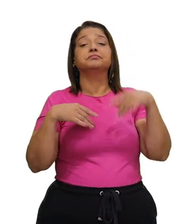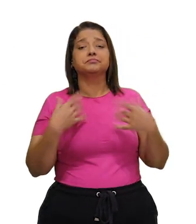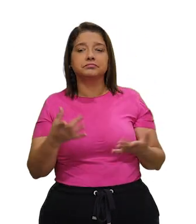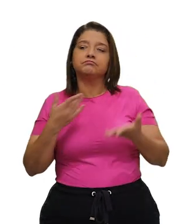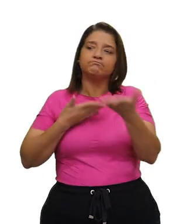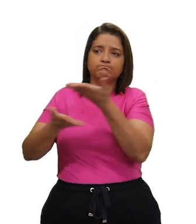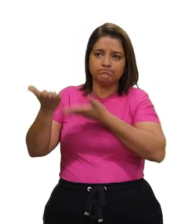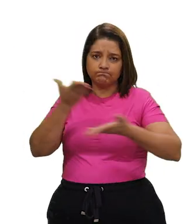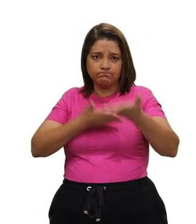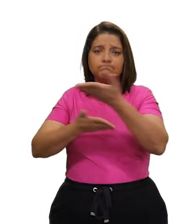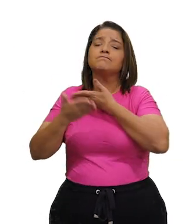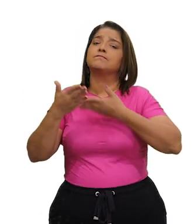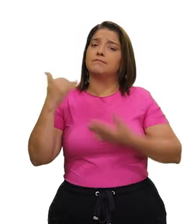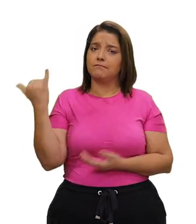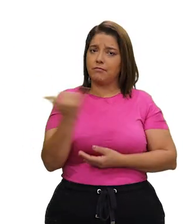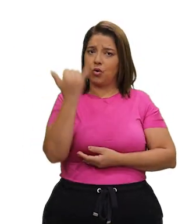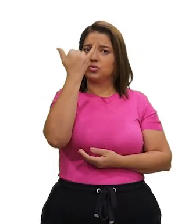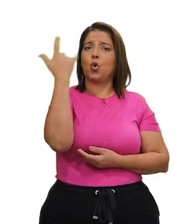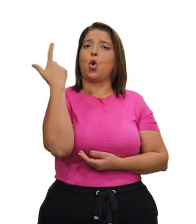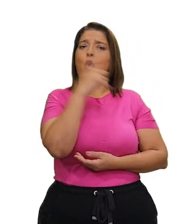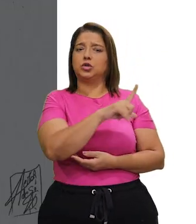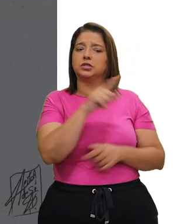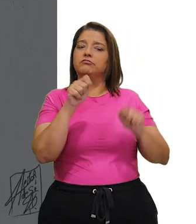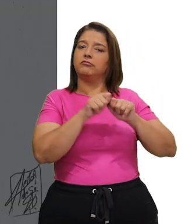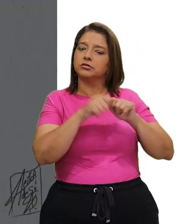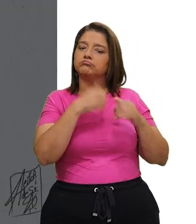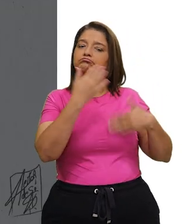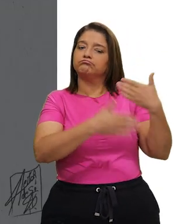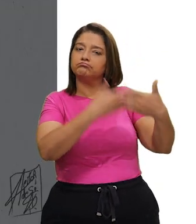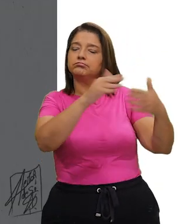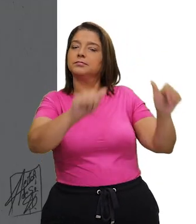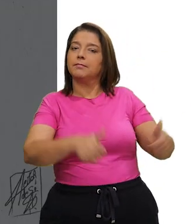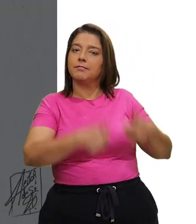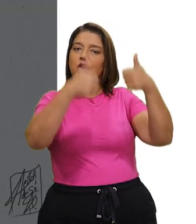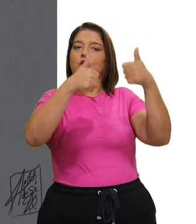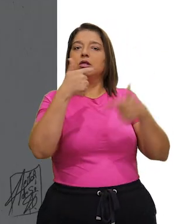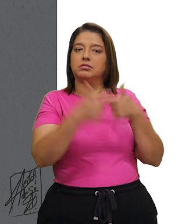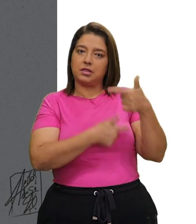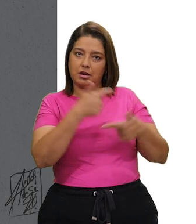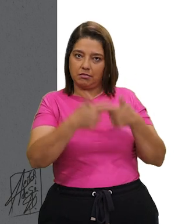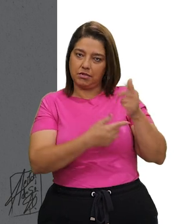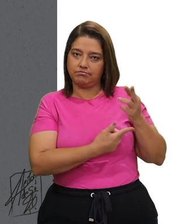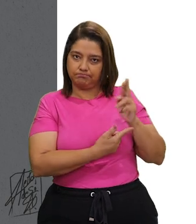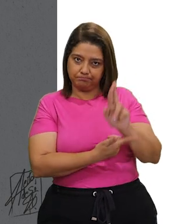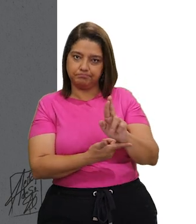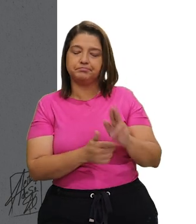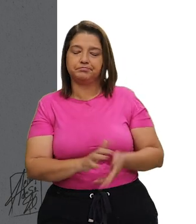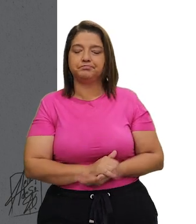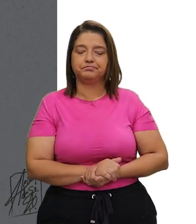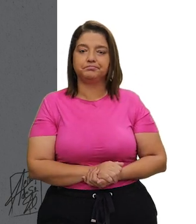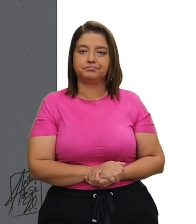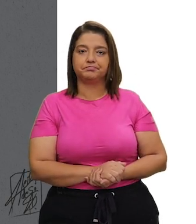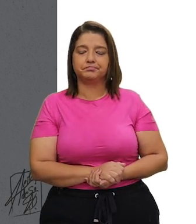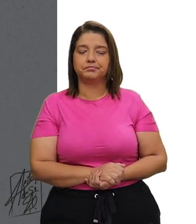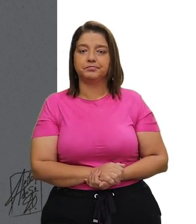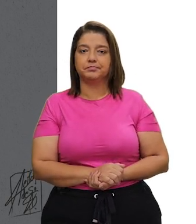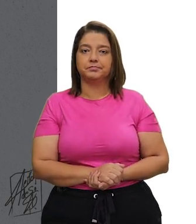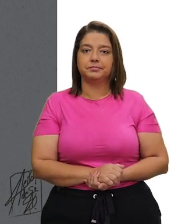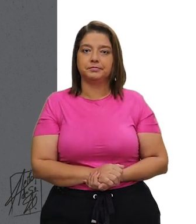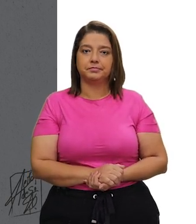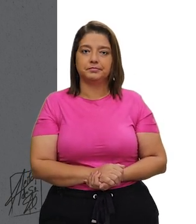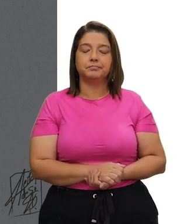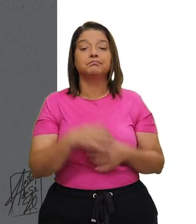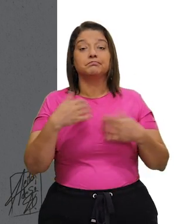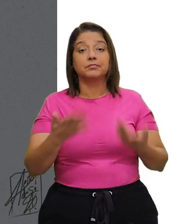importante pra gente crescer e tentar ser melhorar ainda mais a nossa representação né então sempre pego